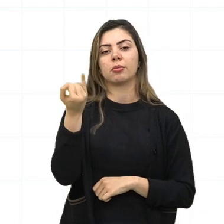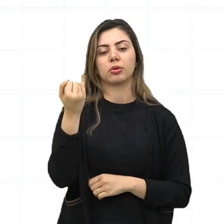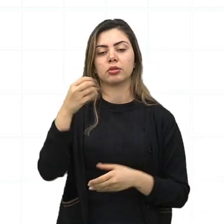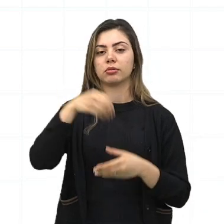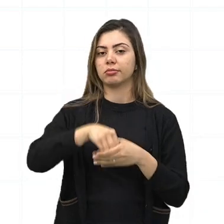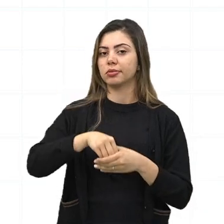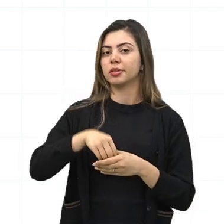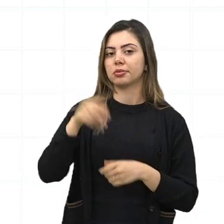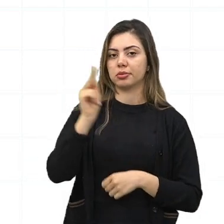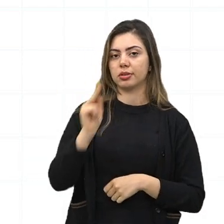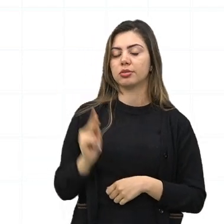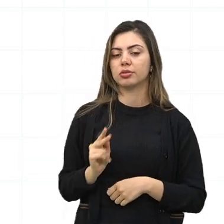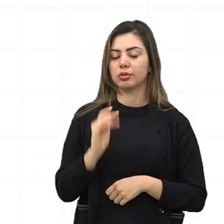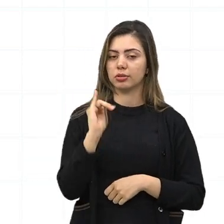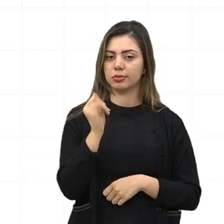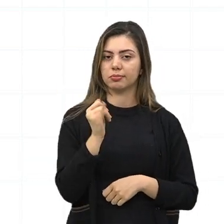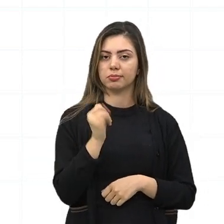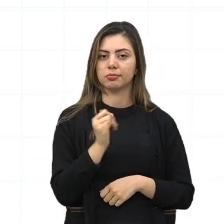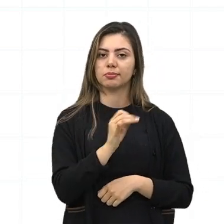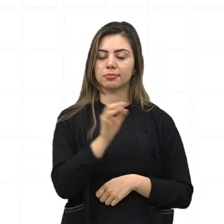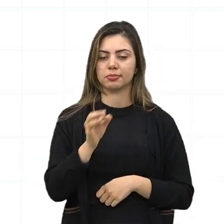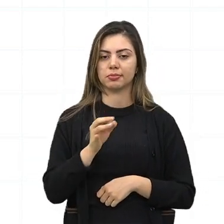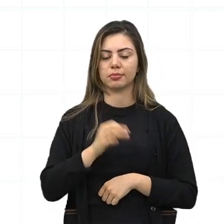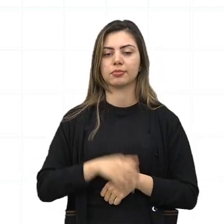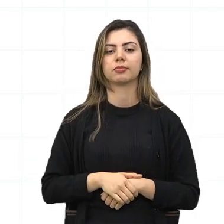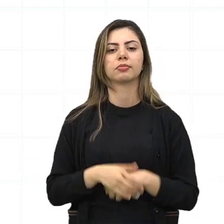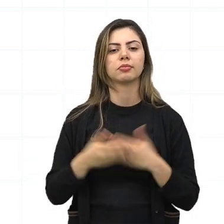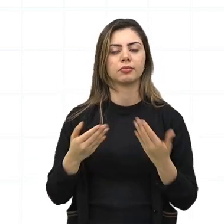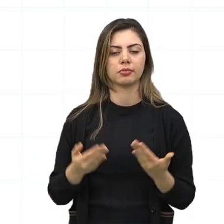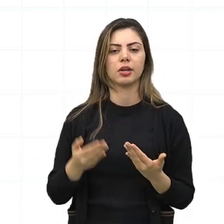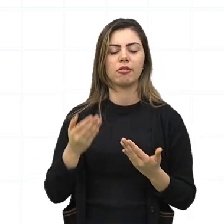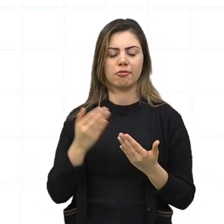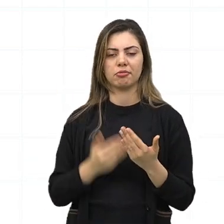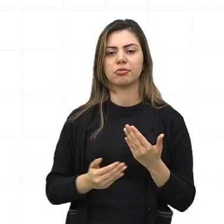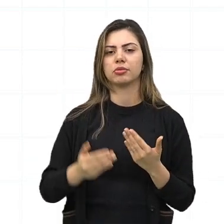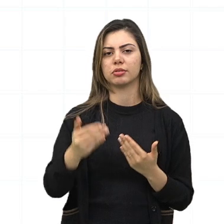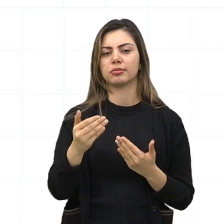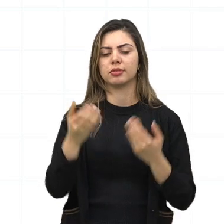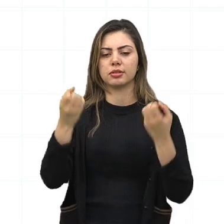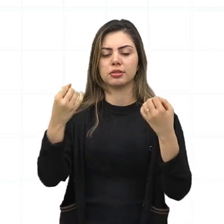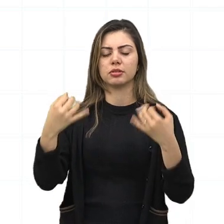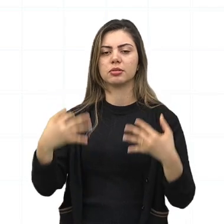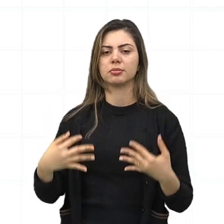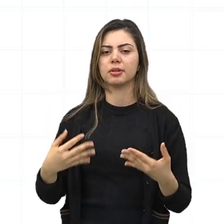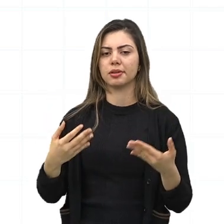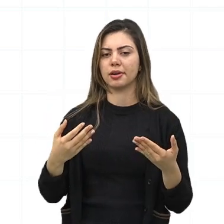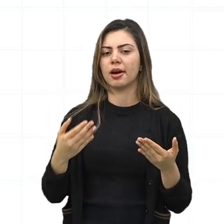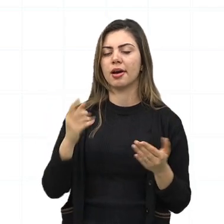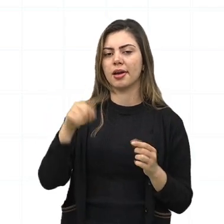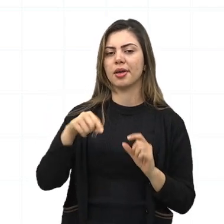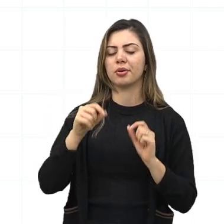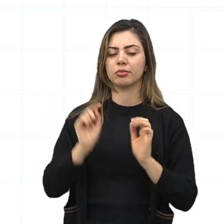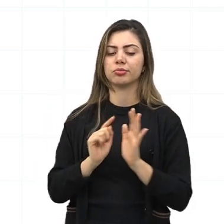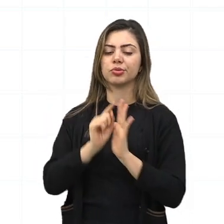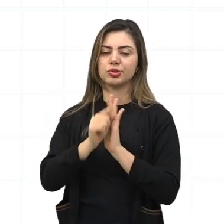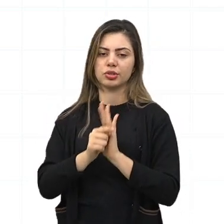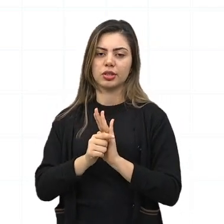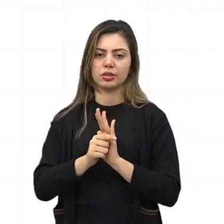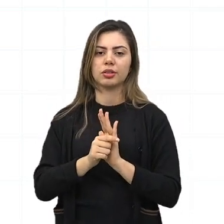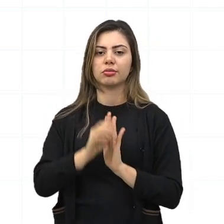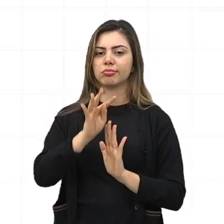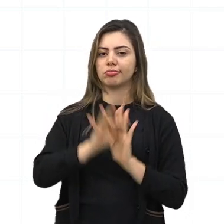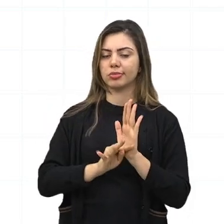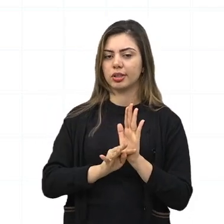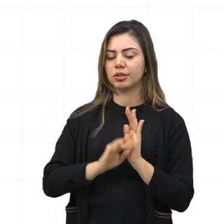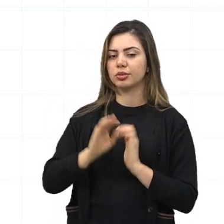esse enredo, para essa narrativa que nós vamos desenvolver sobre o gênero textual